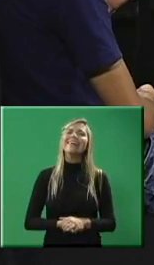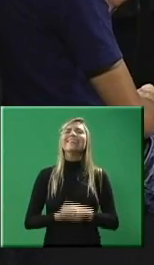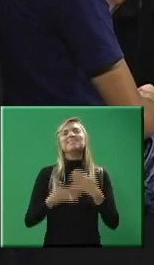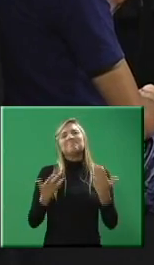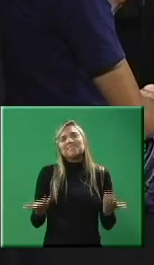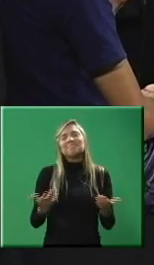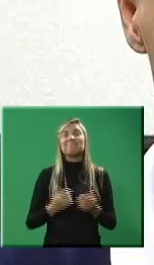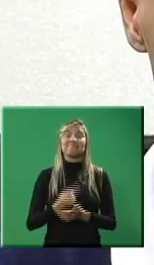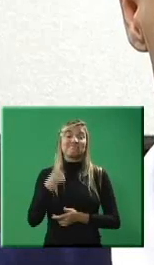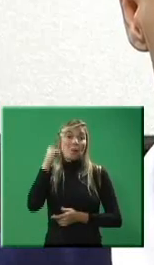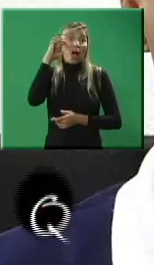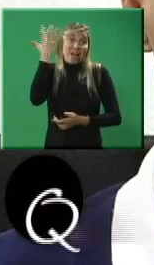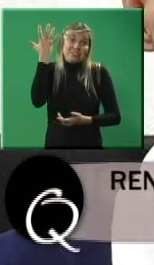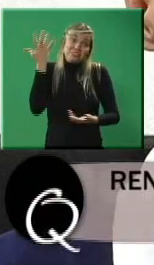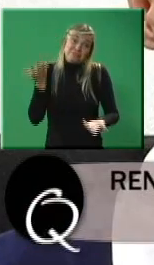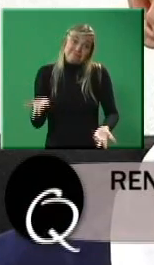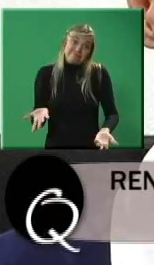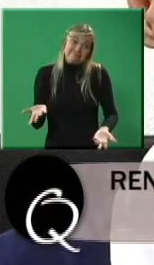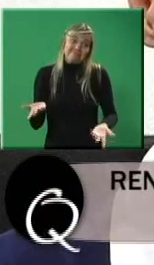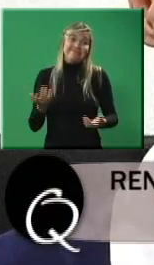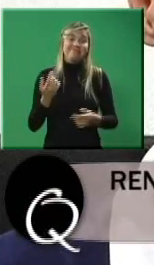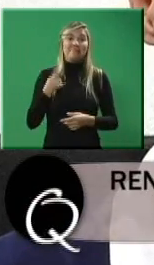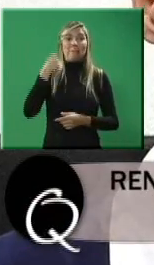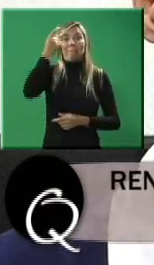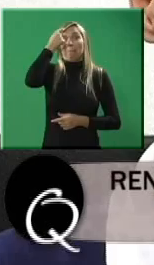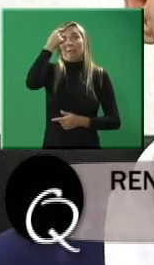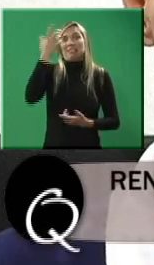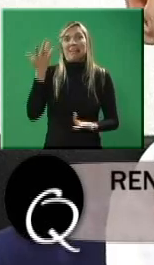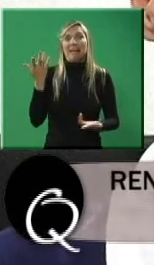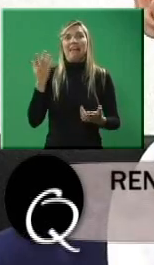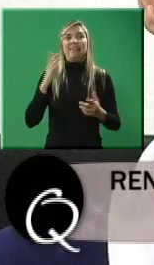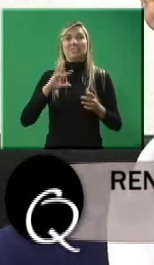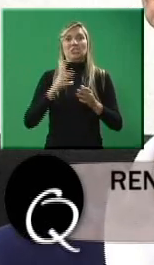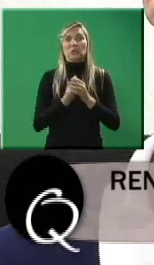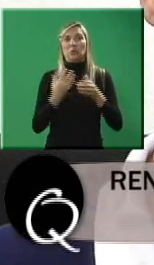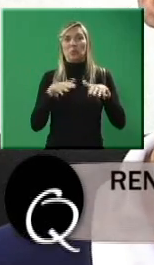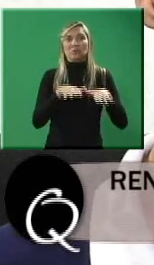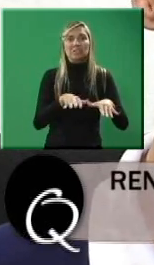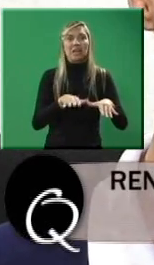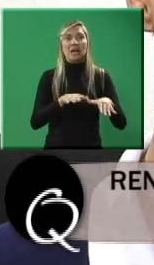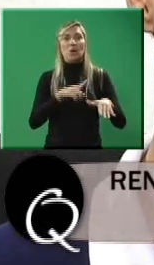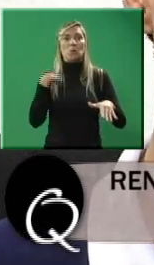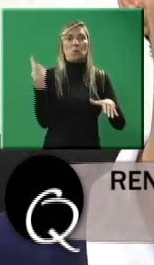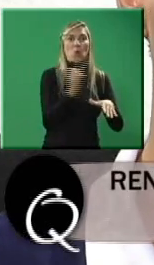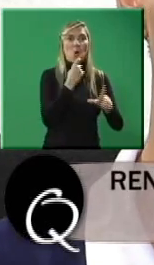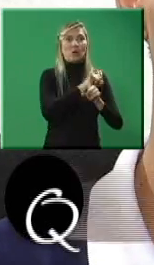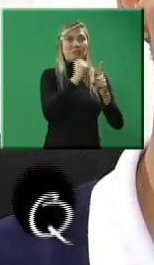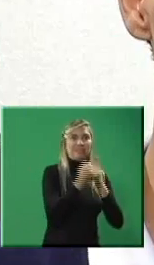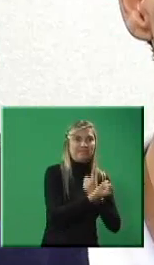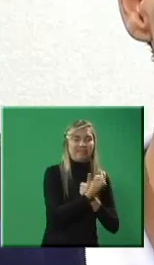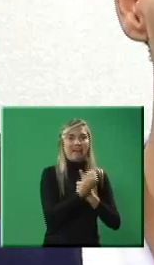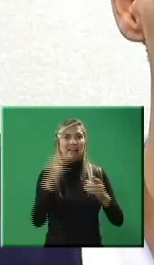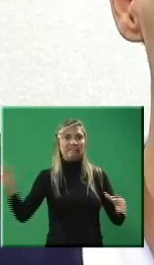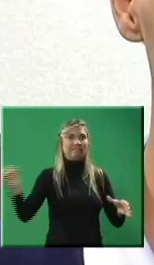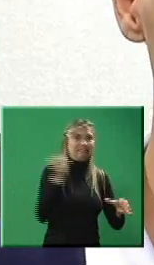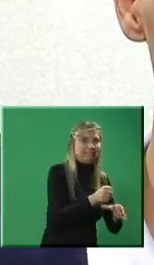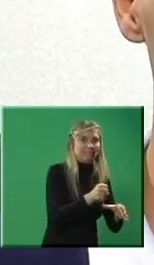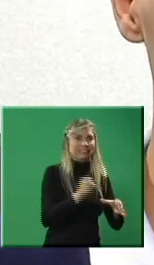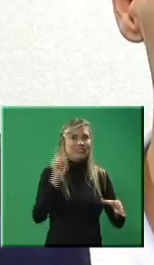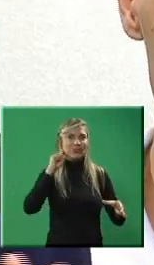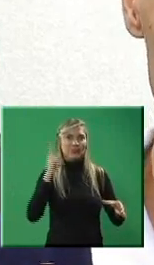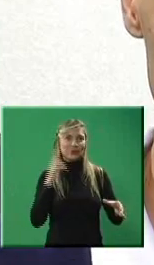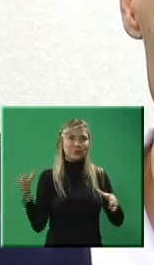Então, acho que não é pensar na inclusão para a nossa sociedade, mas